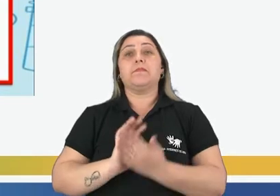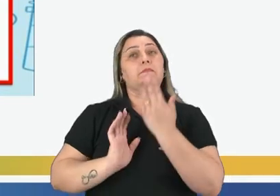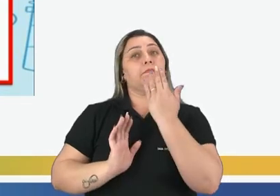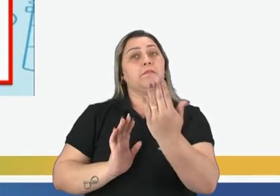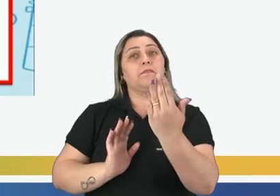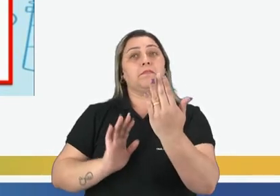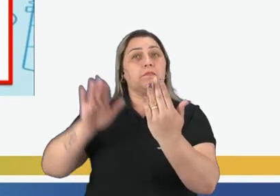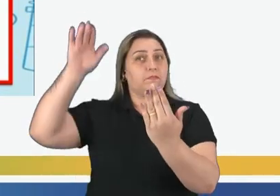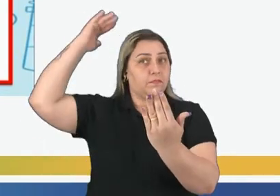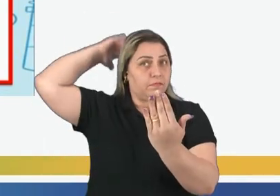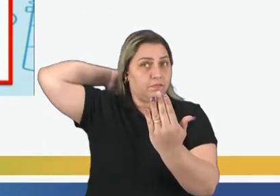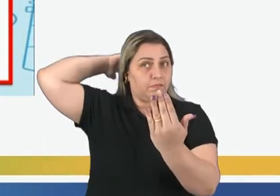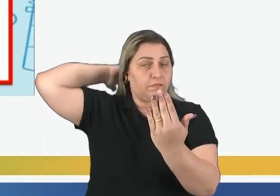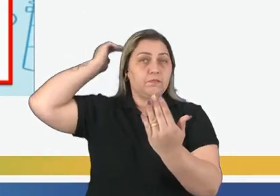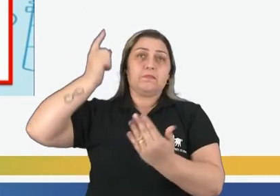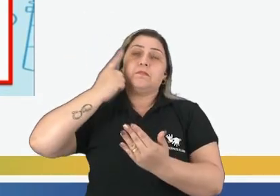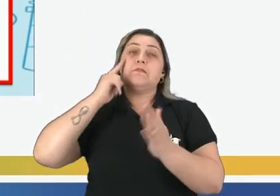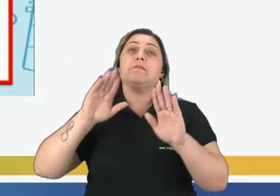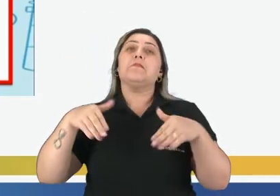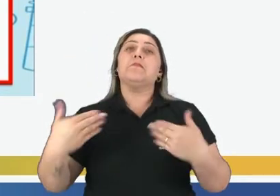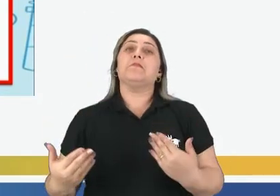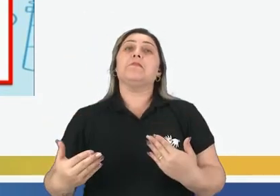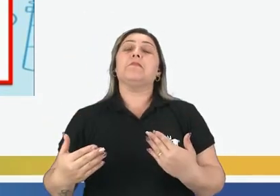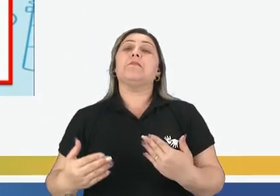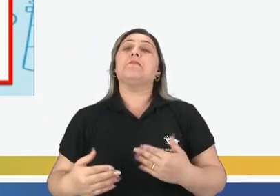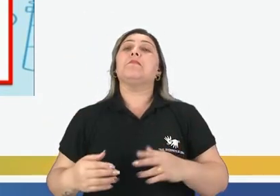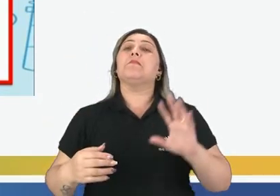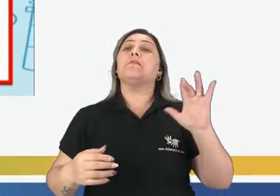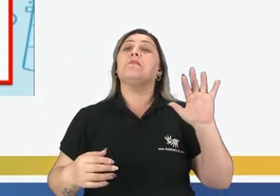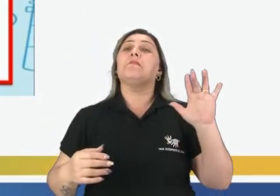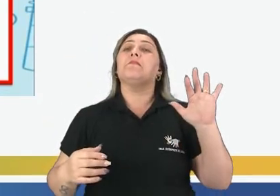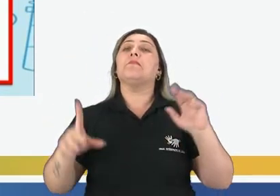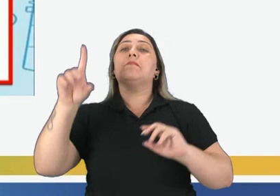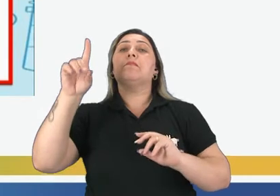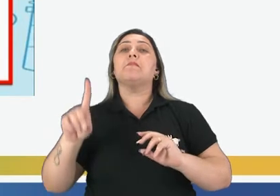costas. Observe, qual é a mão direita da menina?